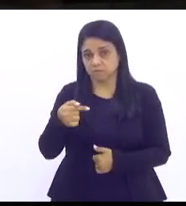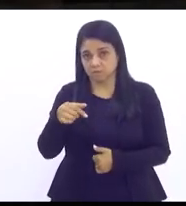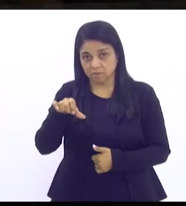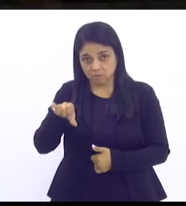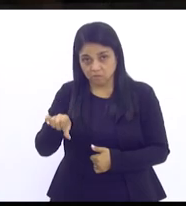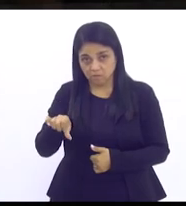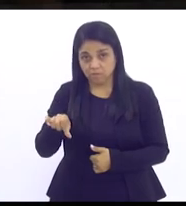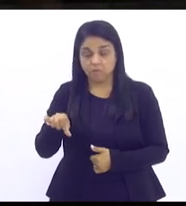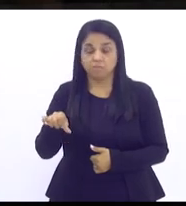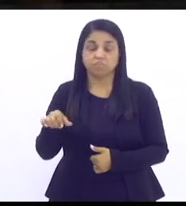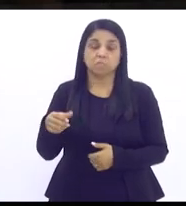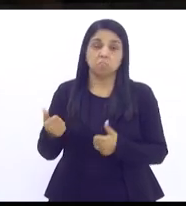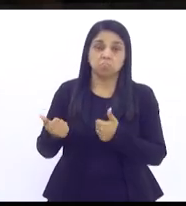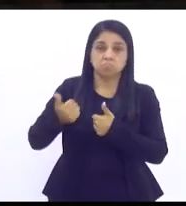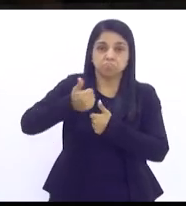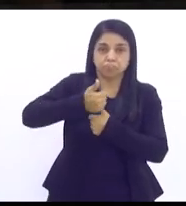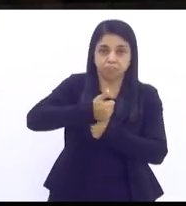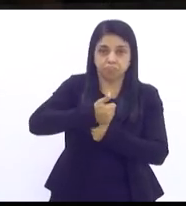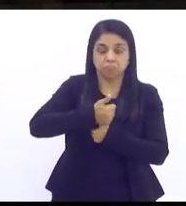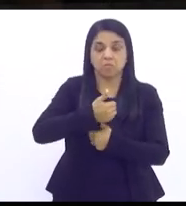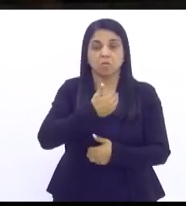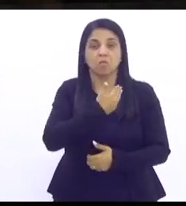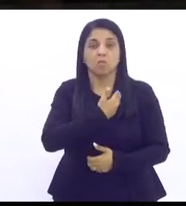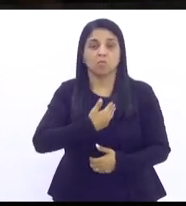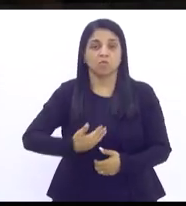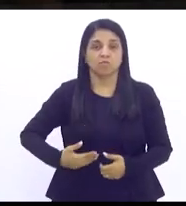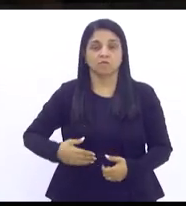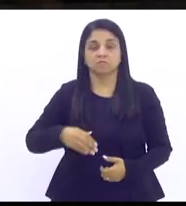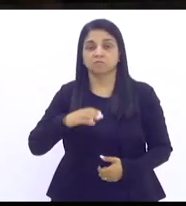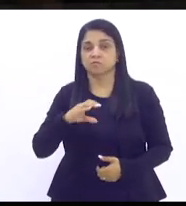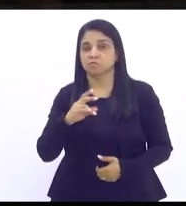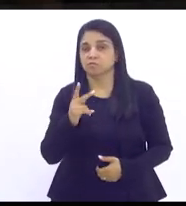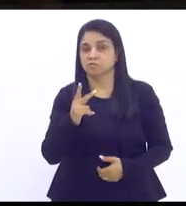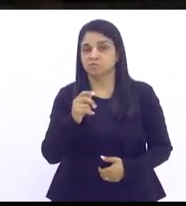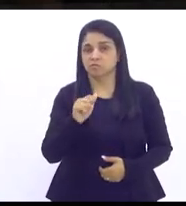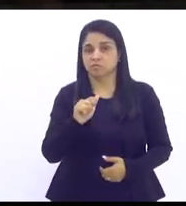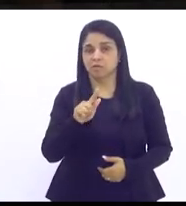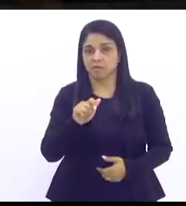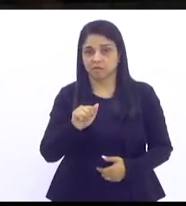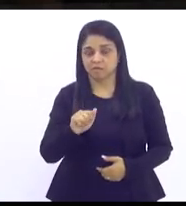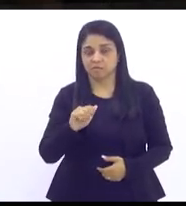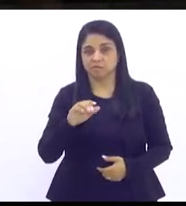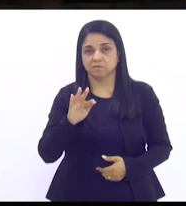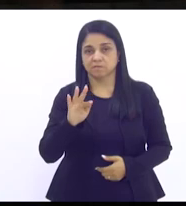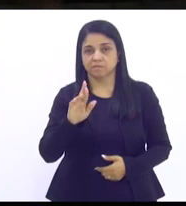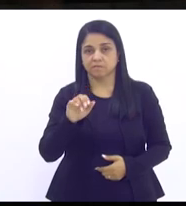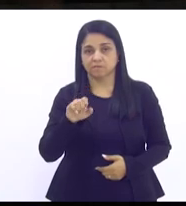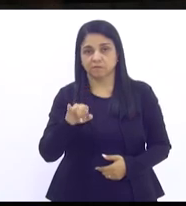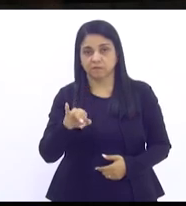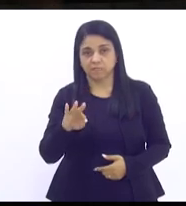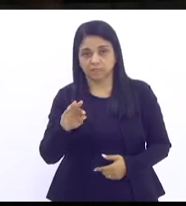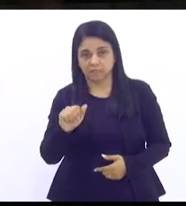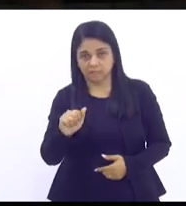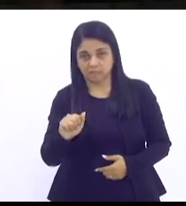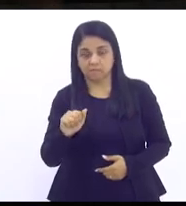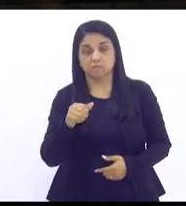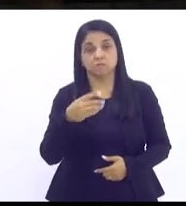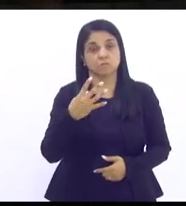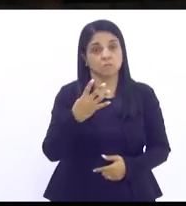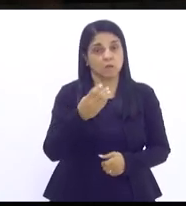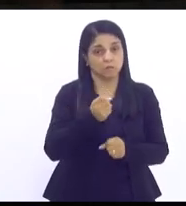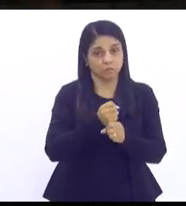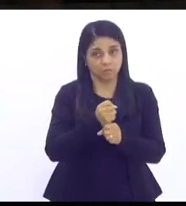veio o governo Chagas Freitas, por 4 anos, o Átila Nunes já estaria aqui